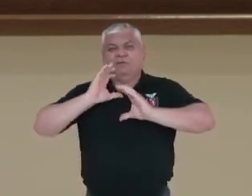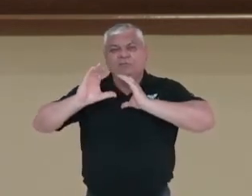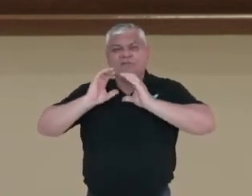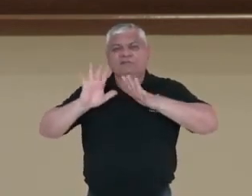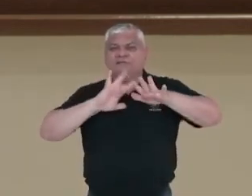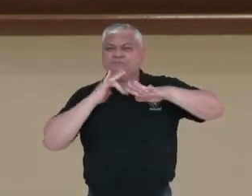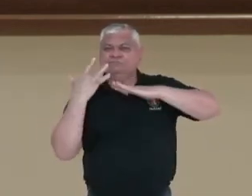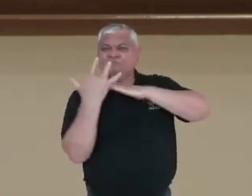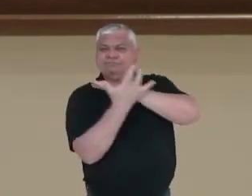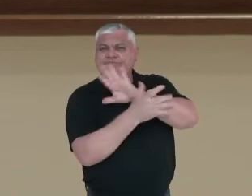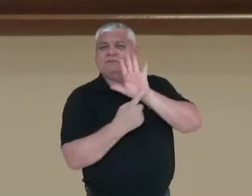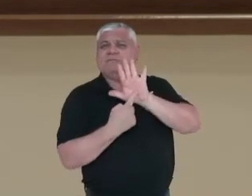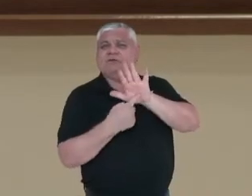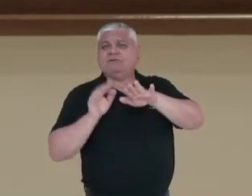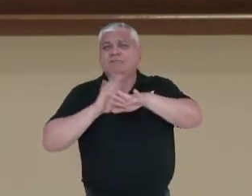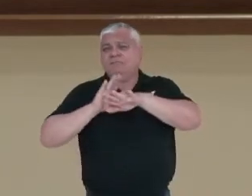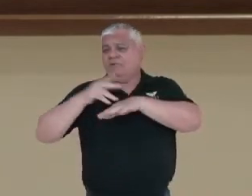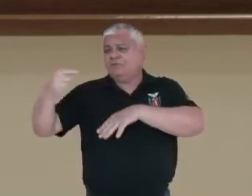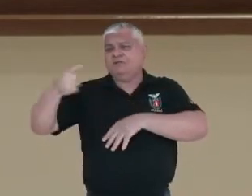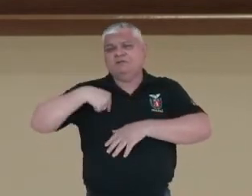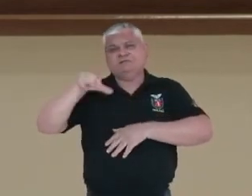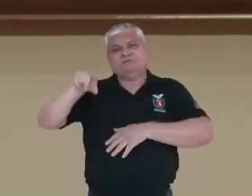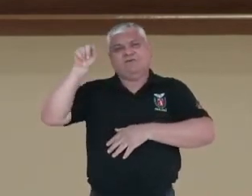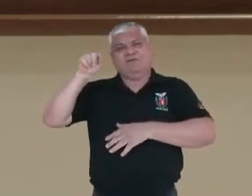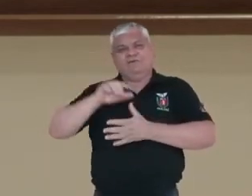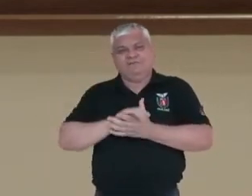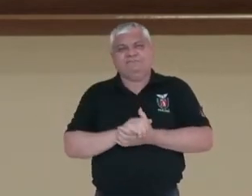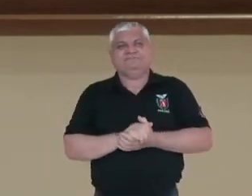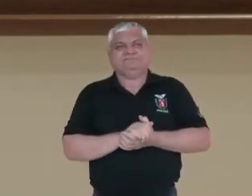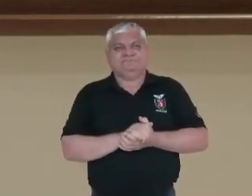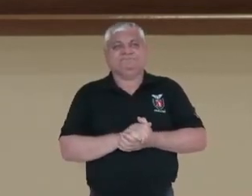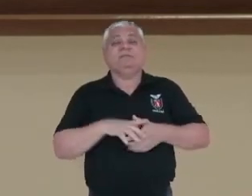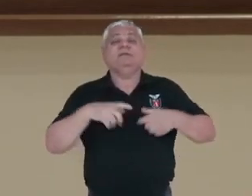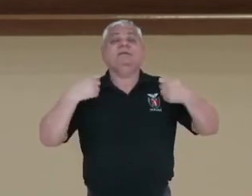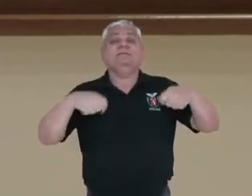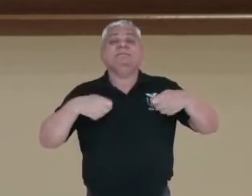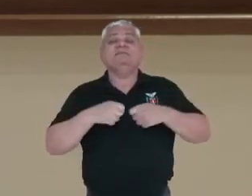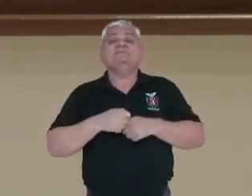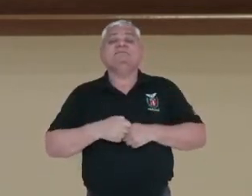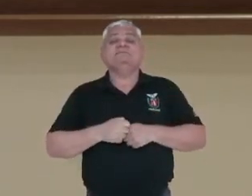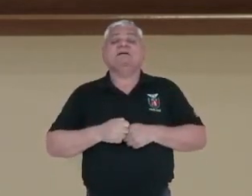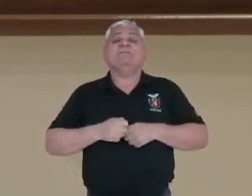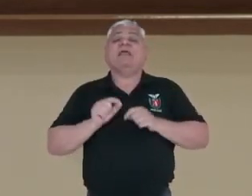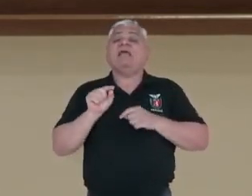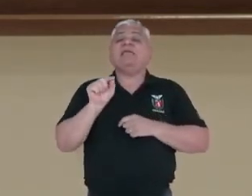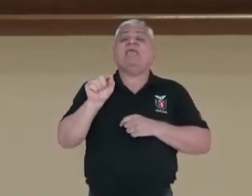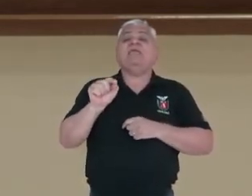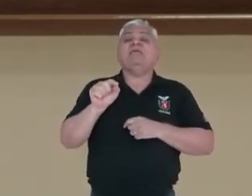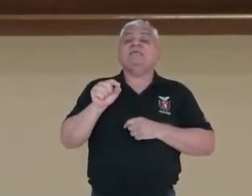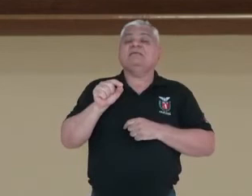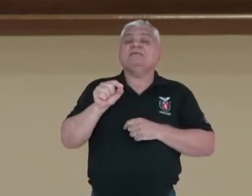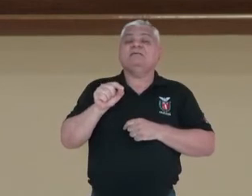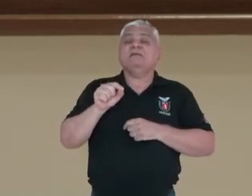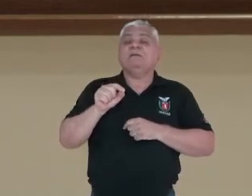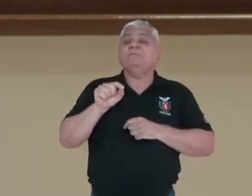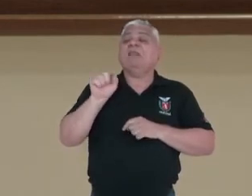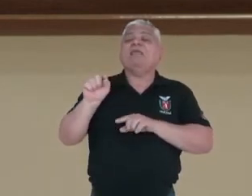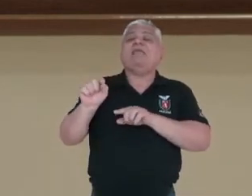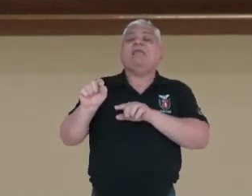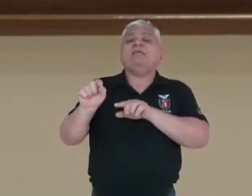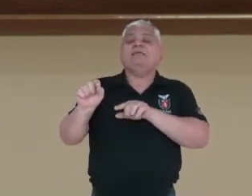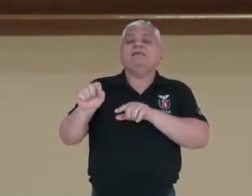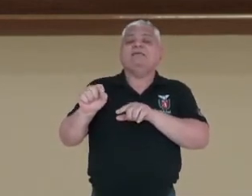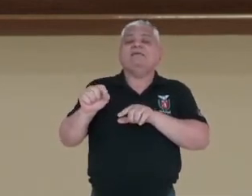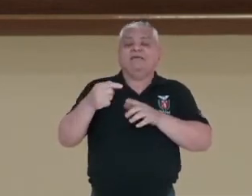vai fazer, o que vai mostrar, qual é a importância. Tem que ter a presença do destinatário e do remetente. Destinatário é para